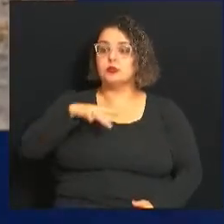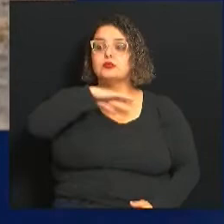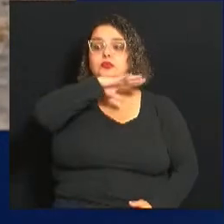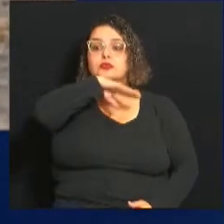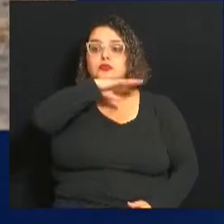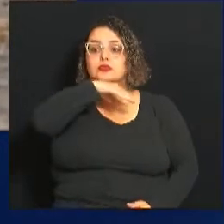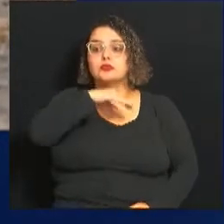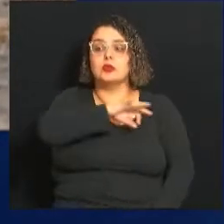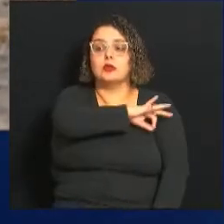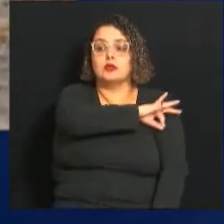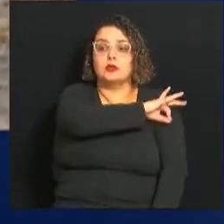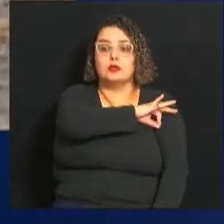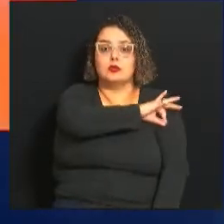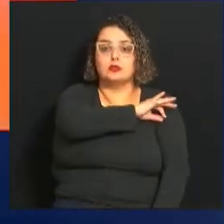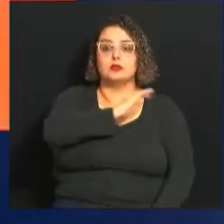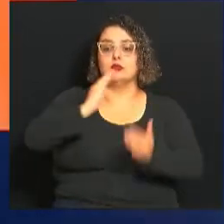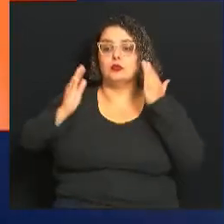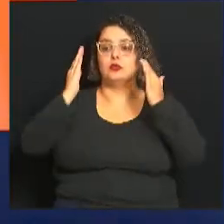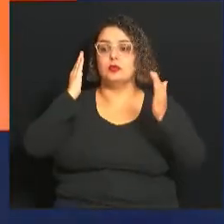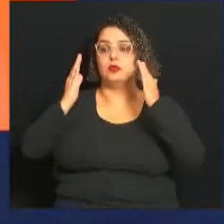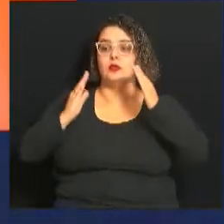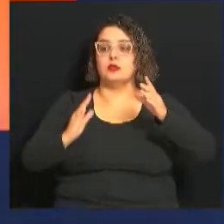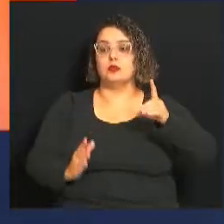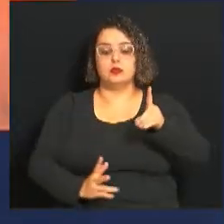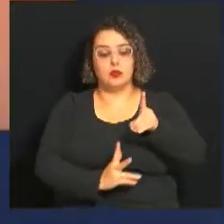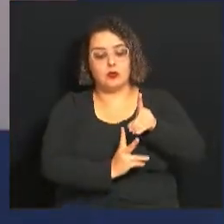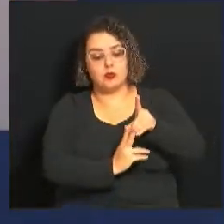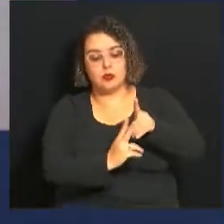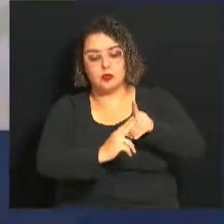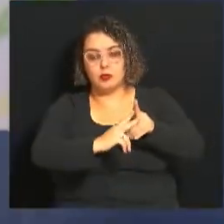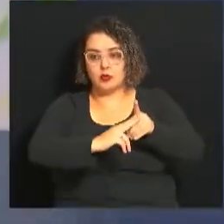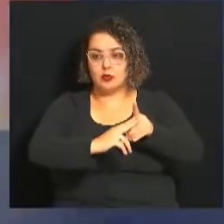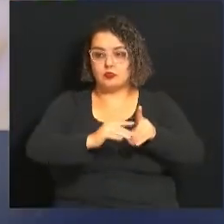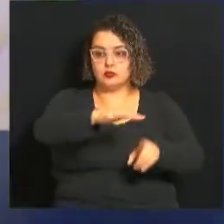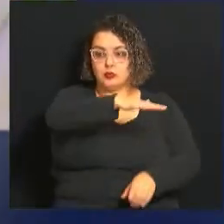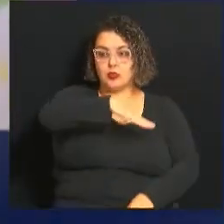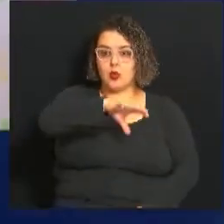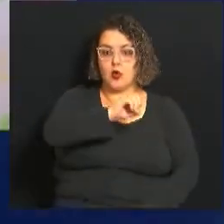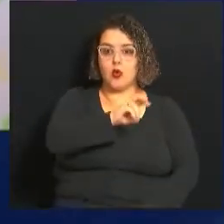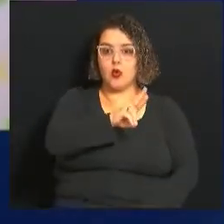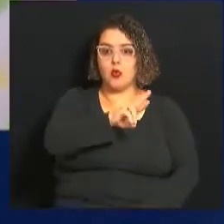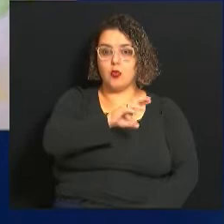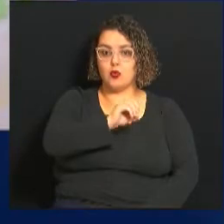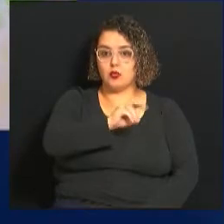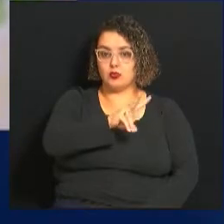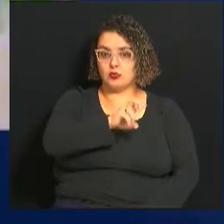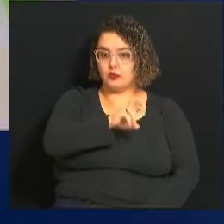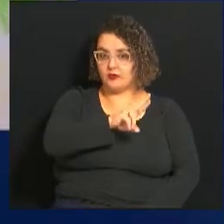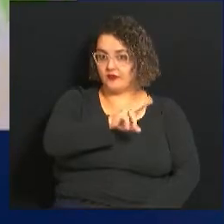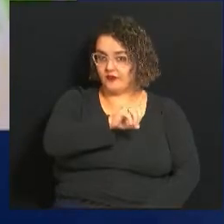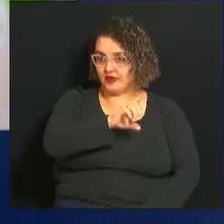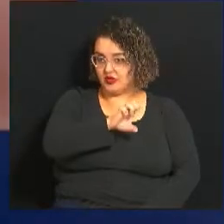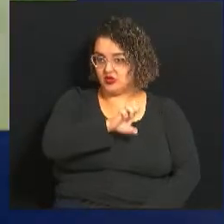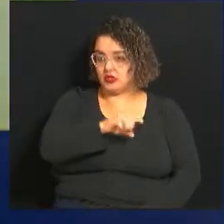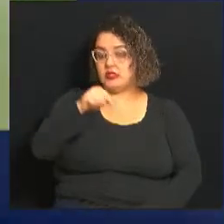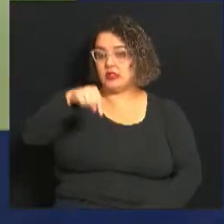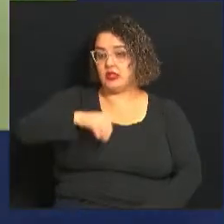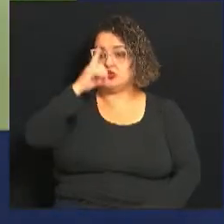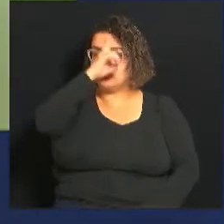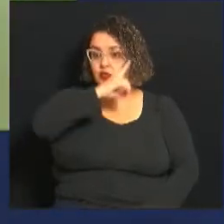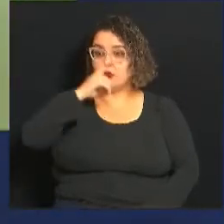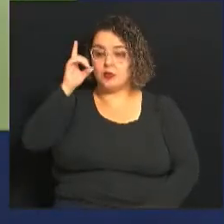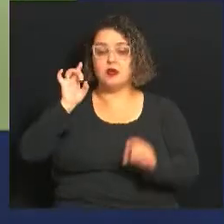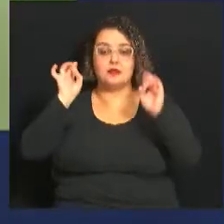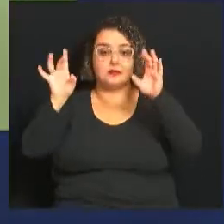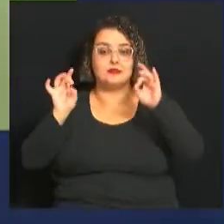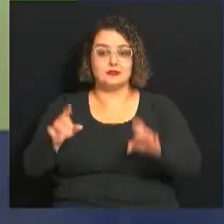do Castra Móvel no distrito do Ouro Verde. Neste domingo especial, conheça a história de